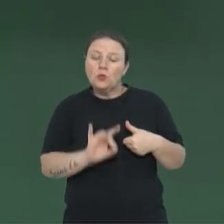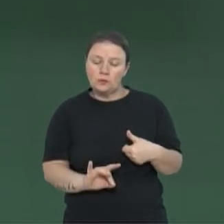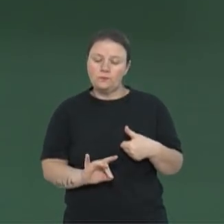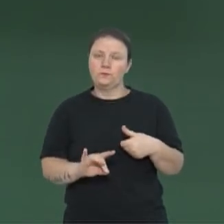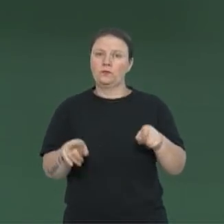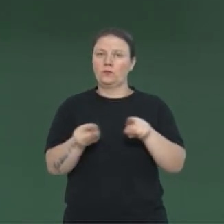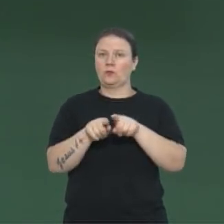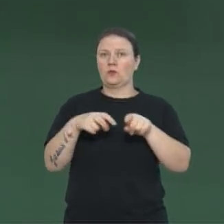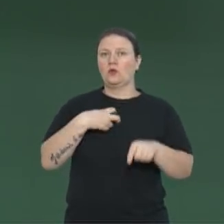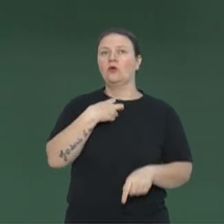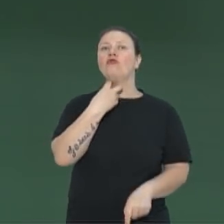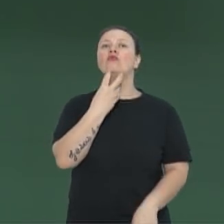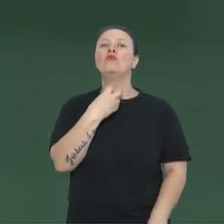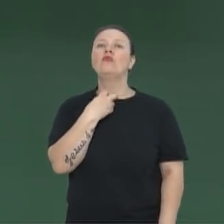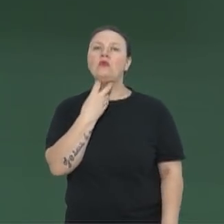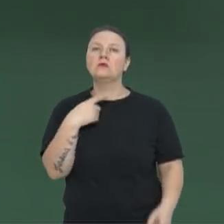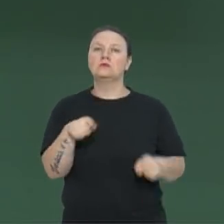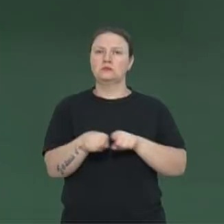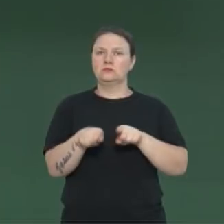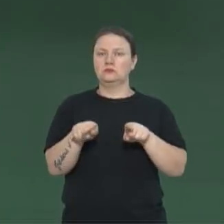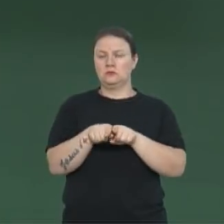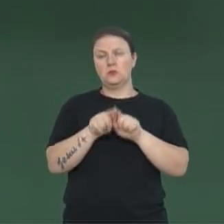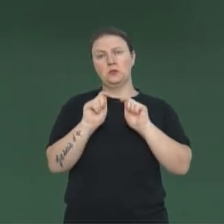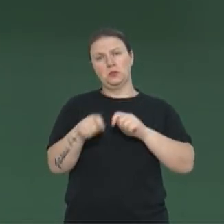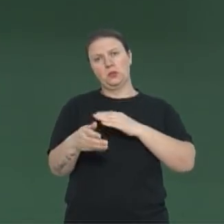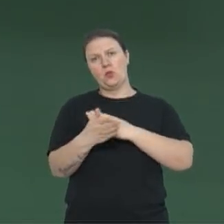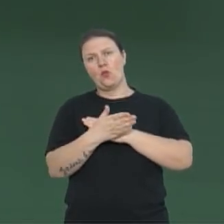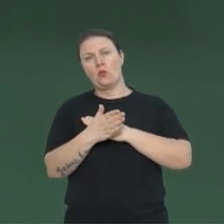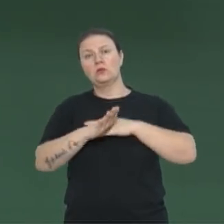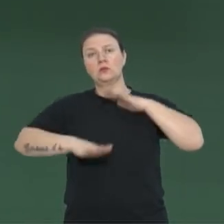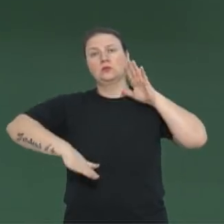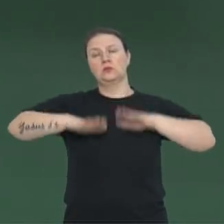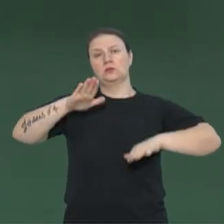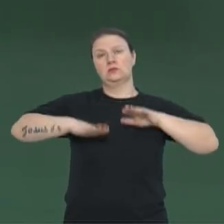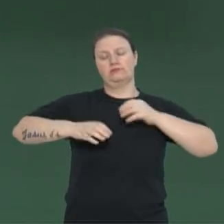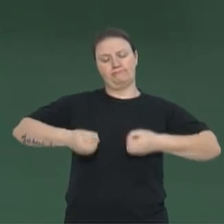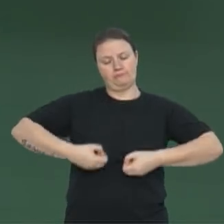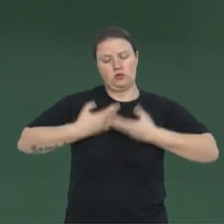voz está a serviço da movimentação corporal, dependendo da expressão